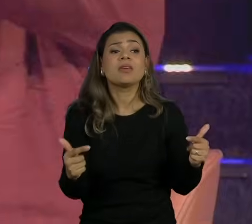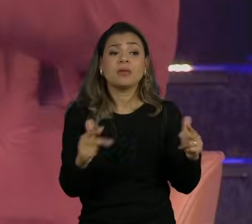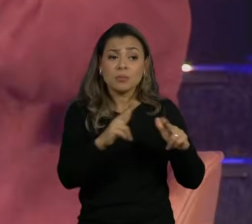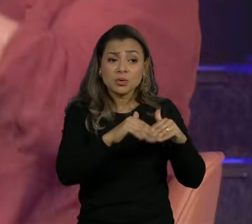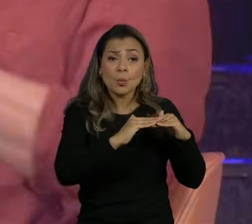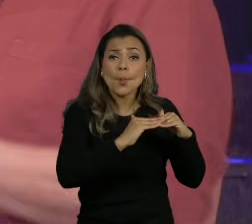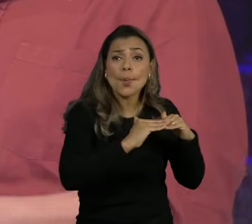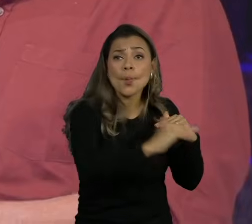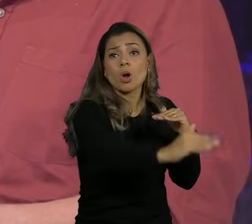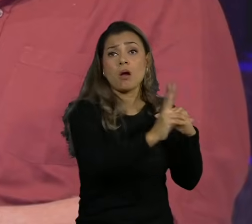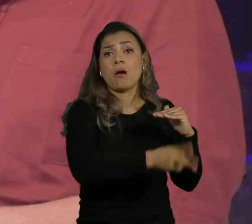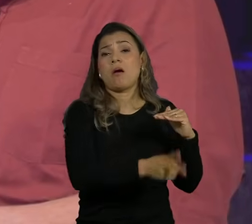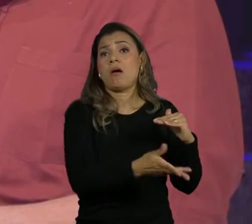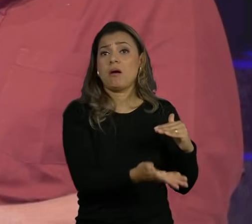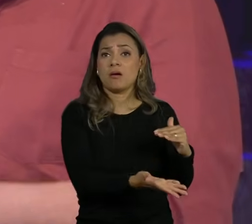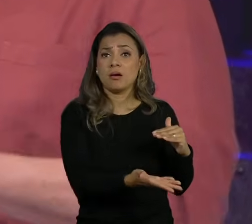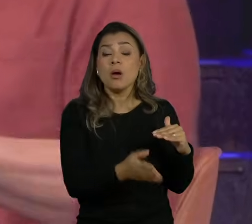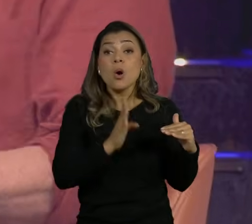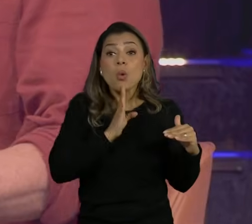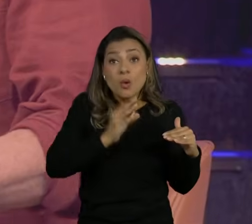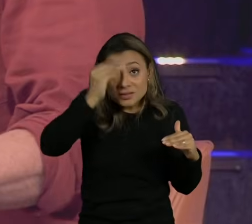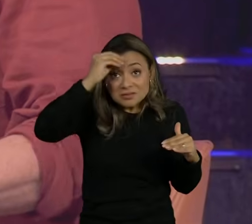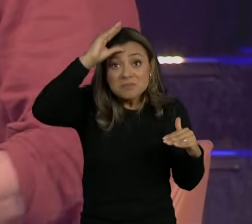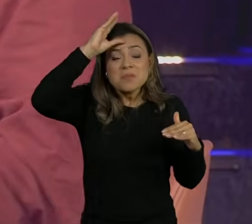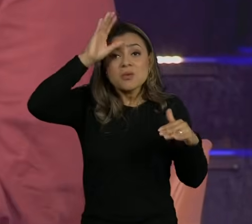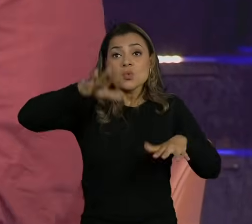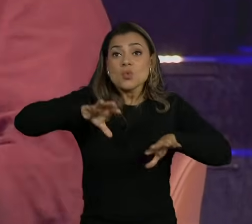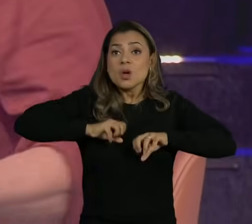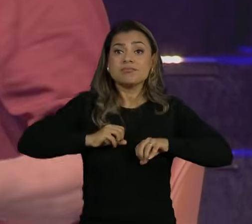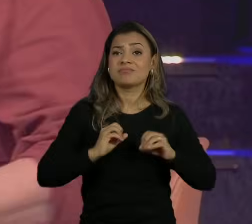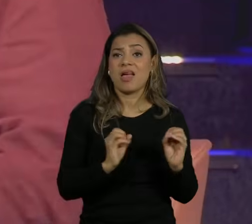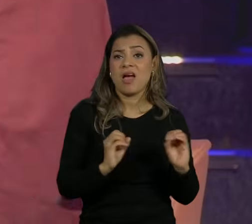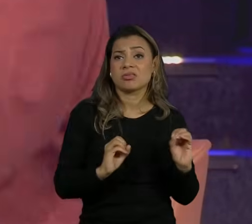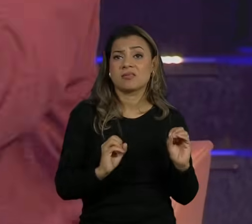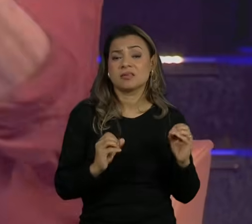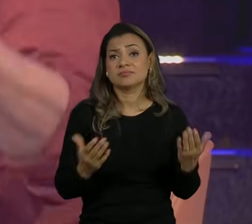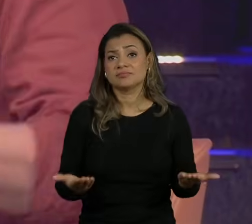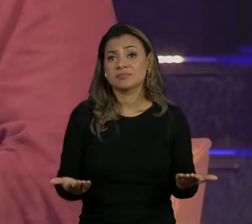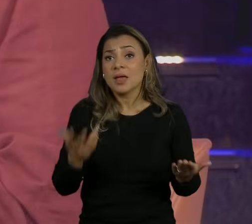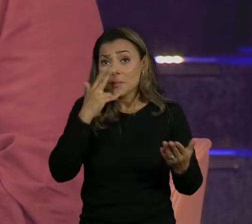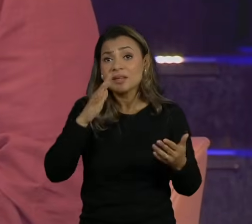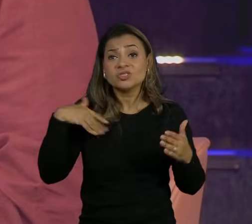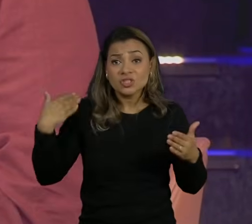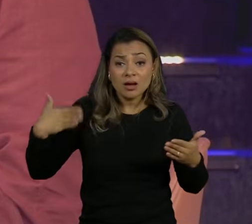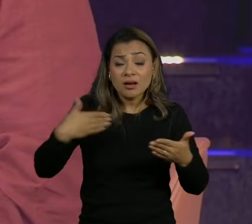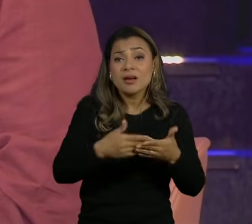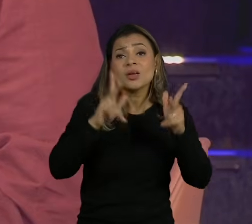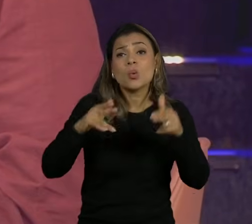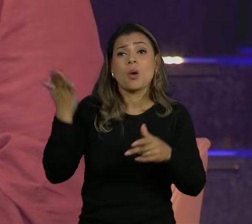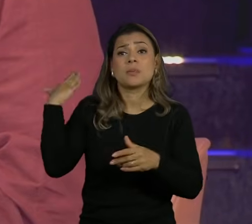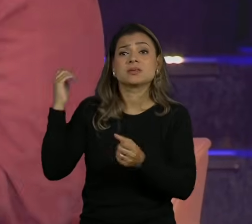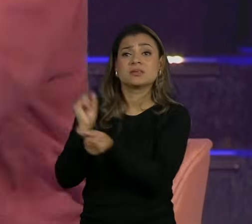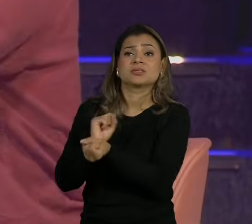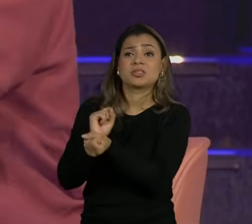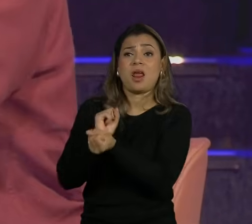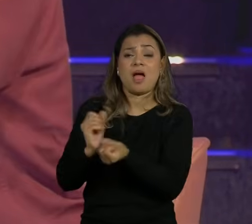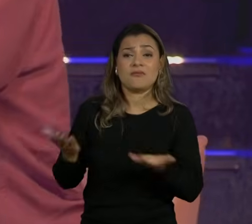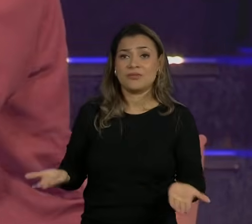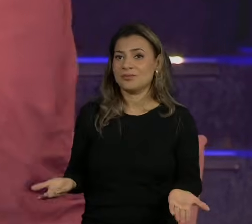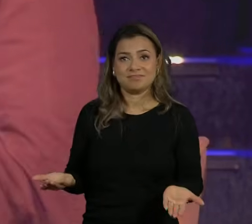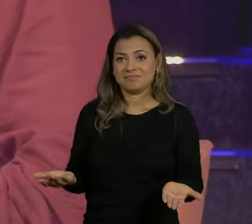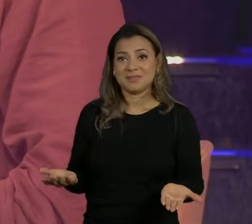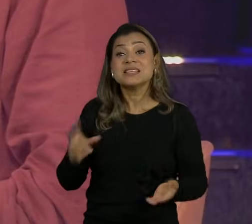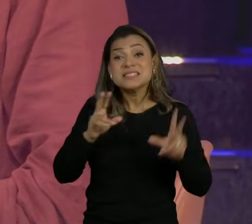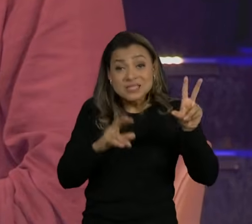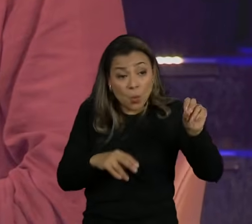não o conhecimento incorporado, mas o seu músculo, como um jumento, como o antigo escravo fazia, né? Metade da